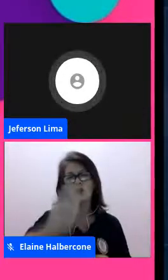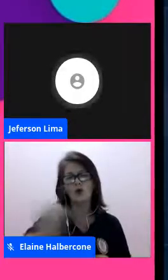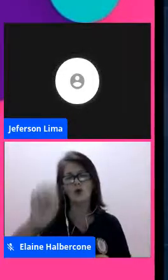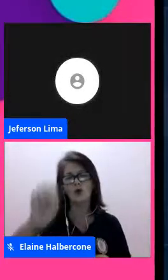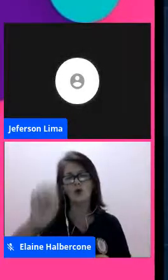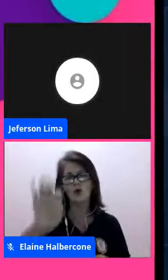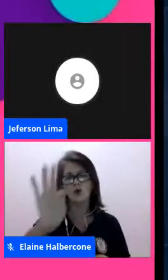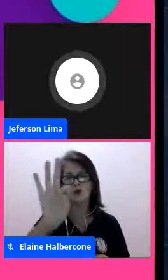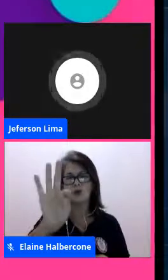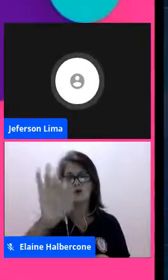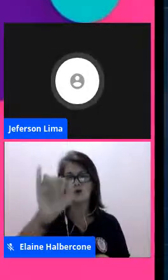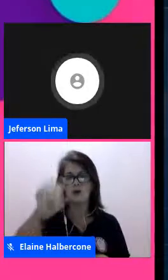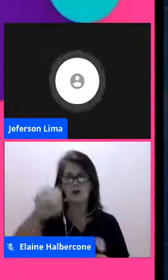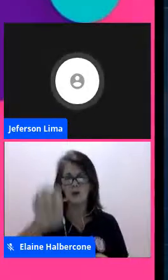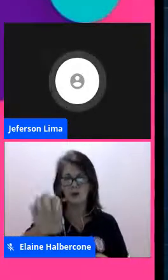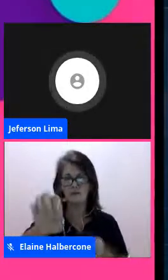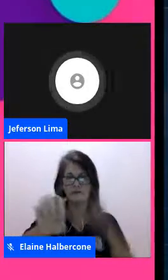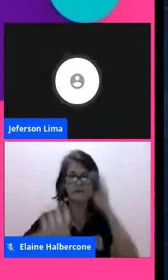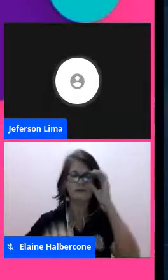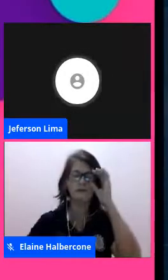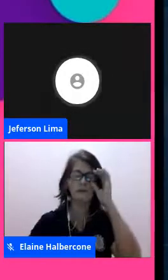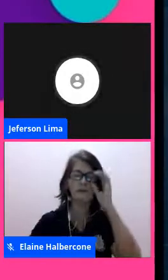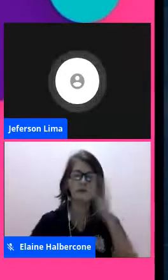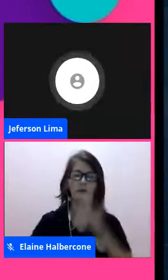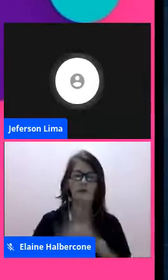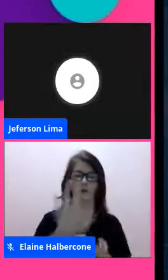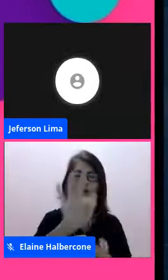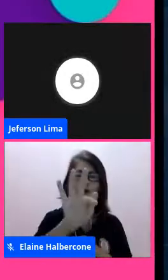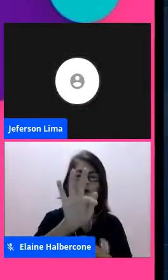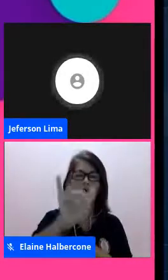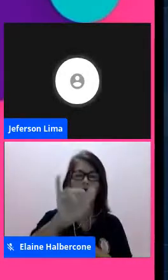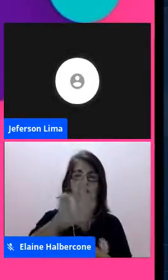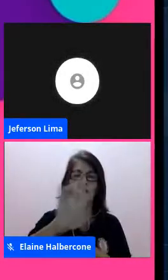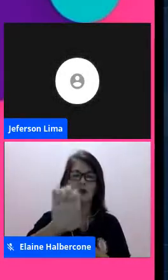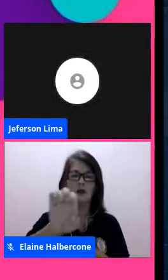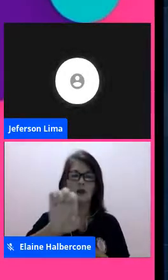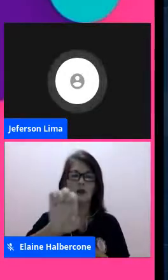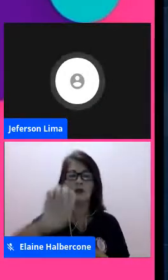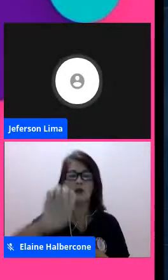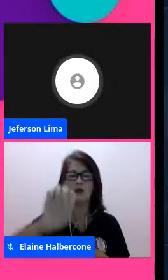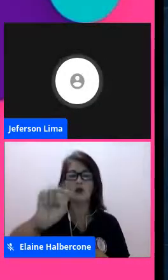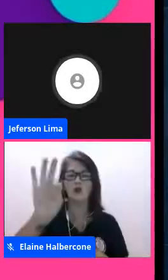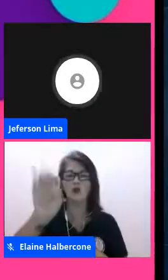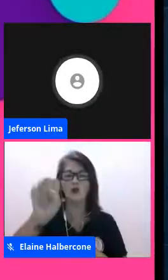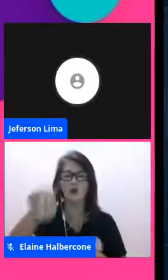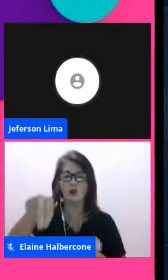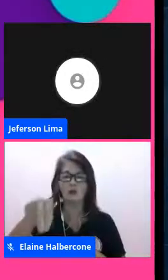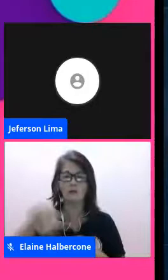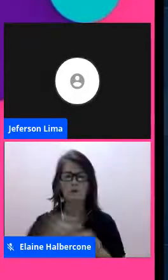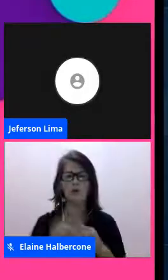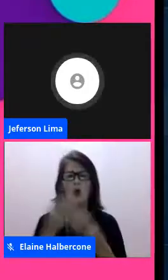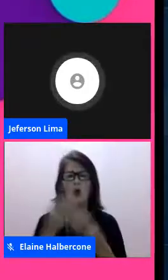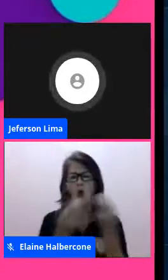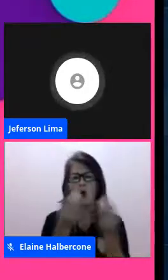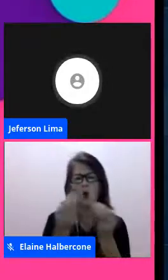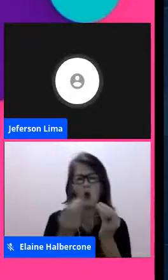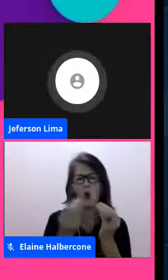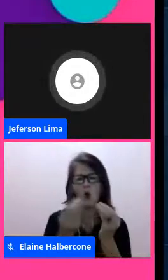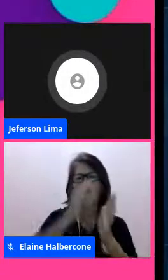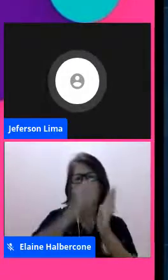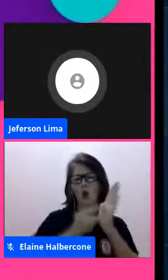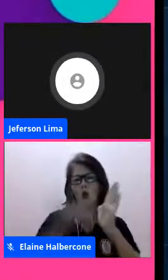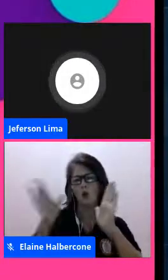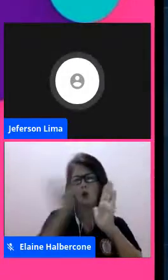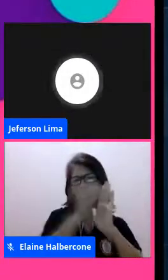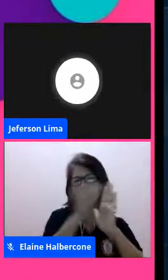se diferenciam? Enquanto o Firestore vai ter um conceito mais complexo aí de documentos, de árvores, de como os arquivos vão, ou melhor, de